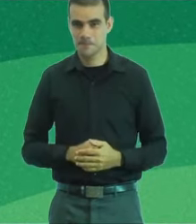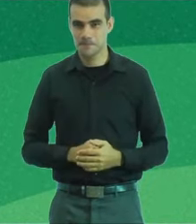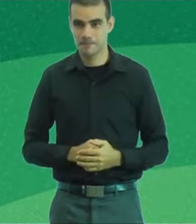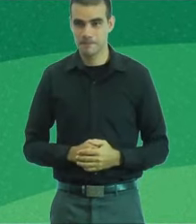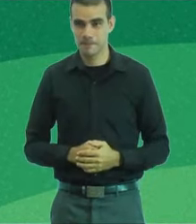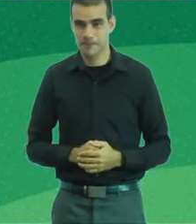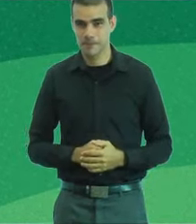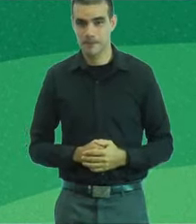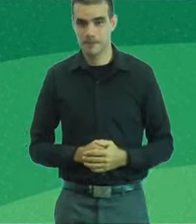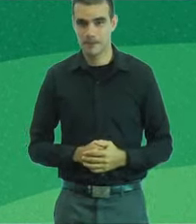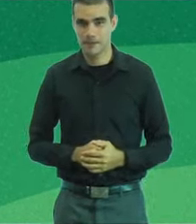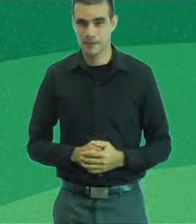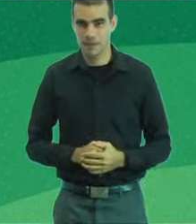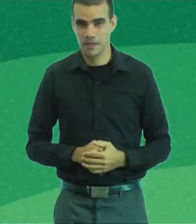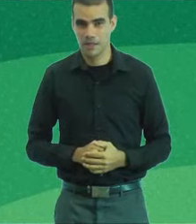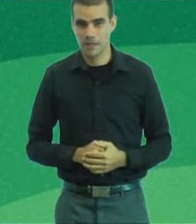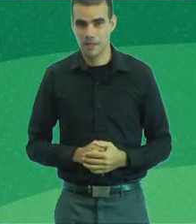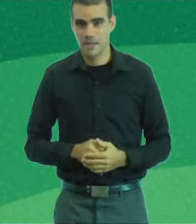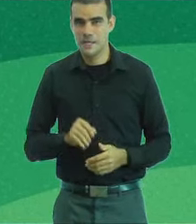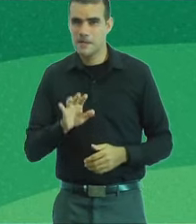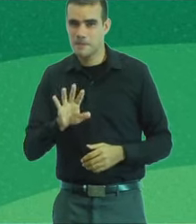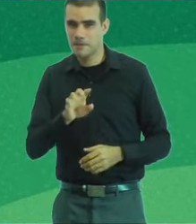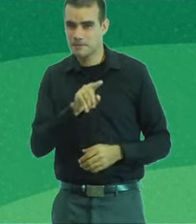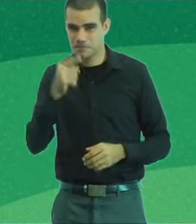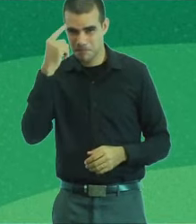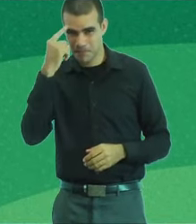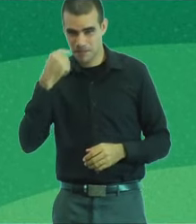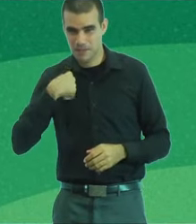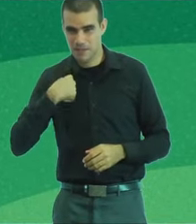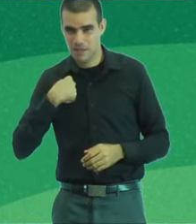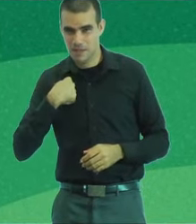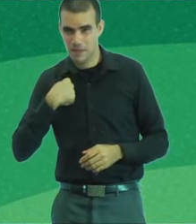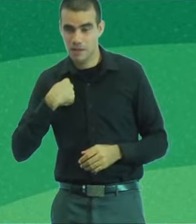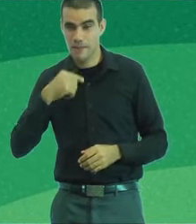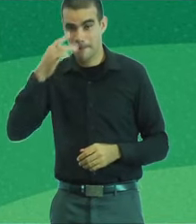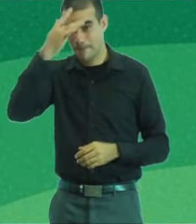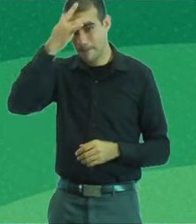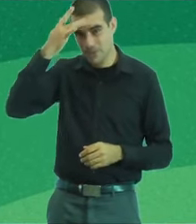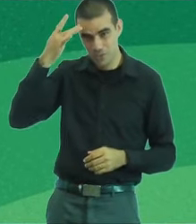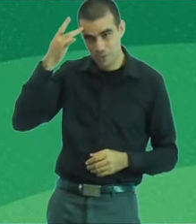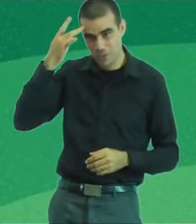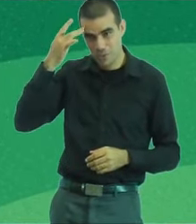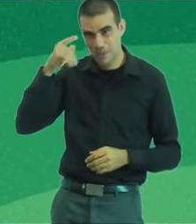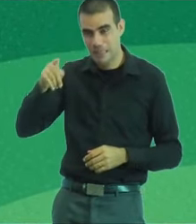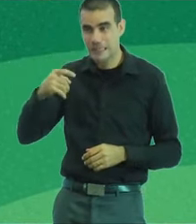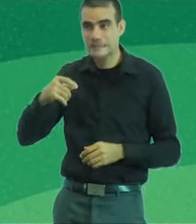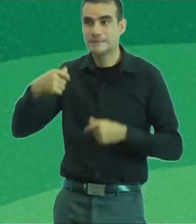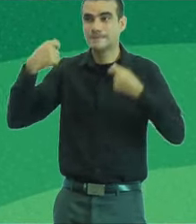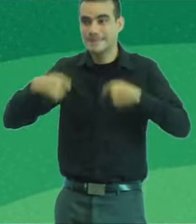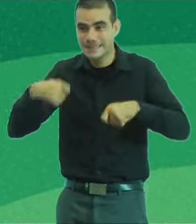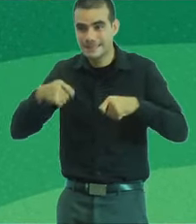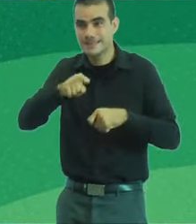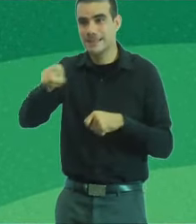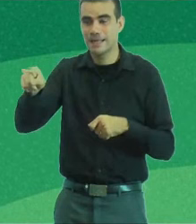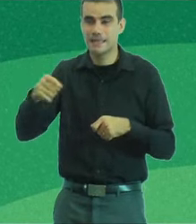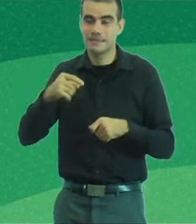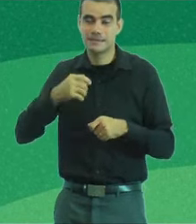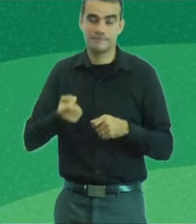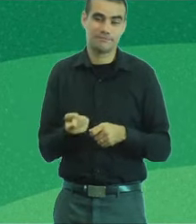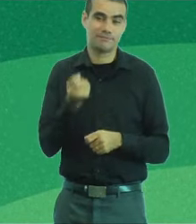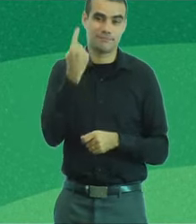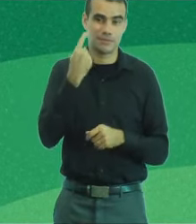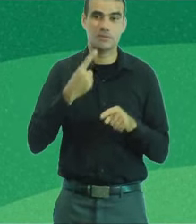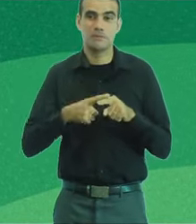só que vocês pensam que depender de pessoas é muito estranho porque quando eu vou no trabalho